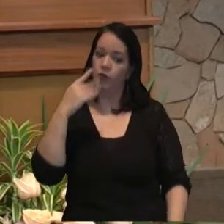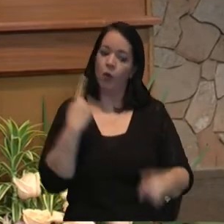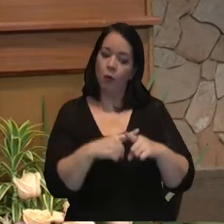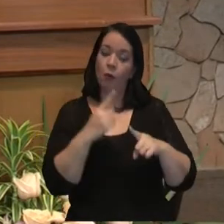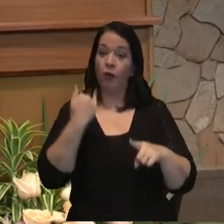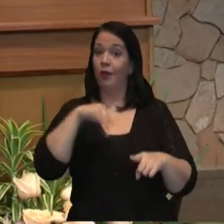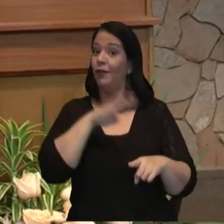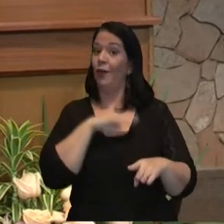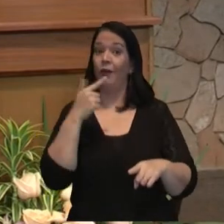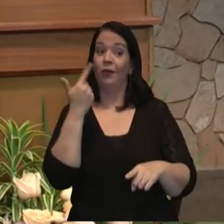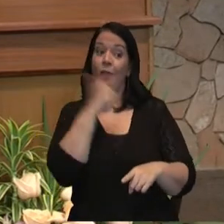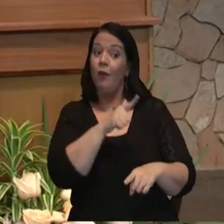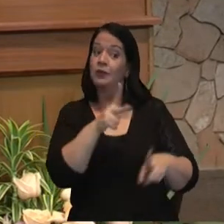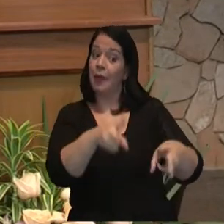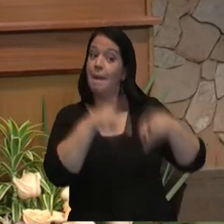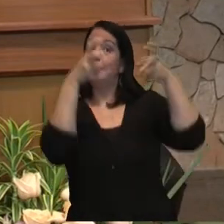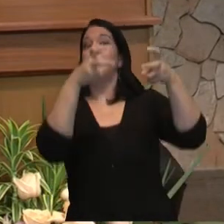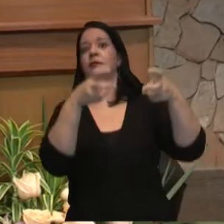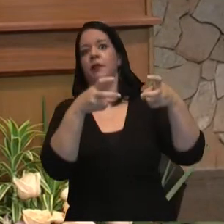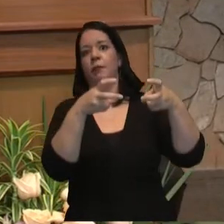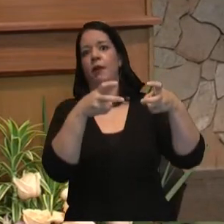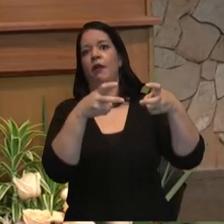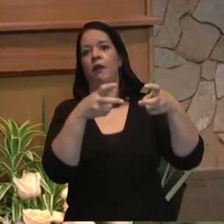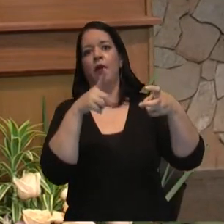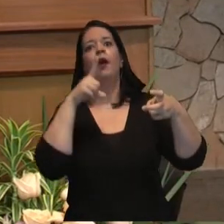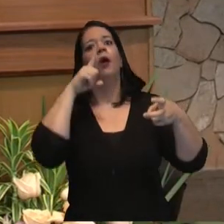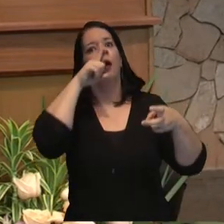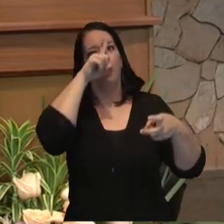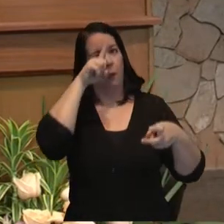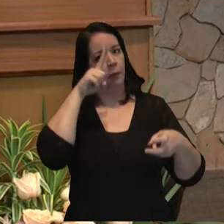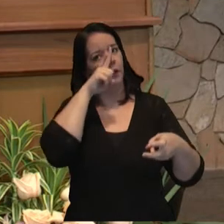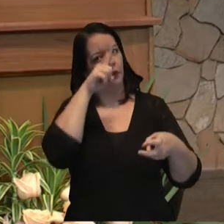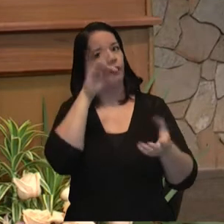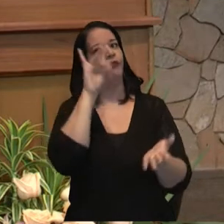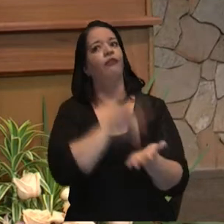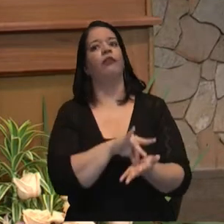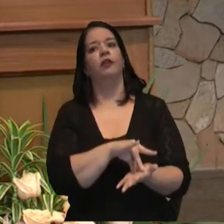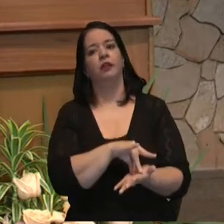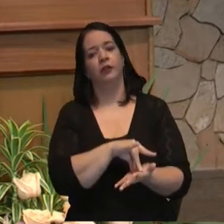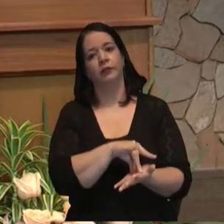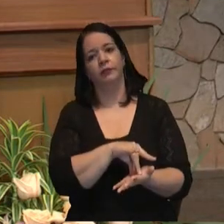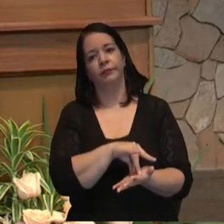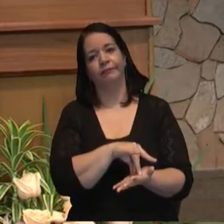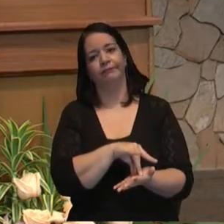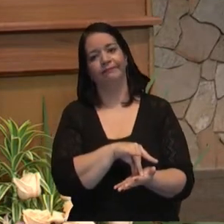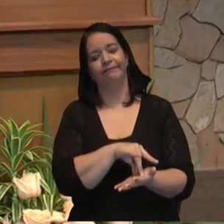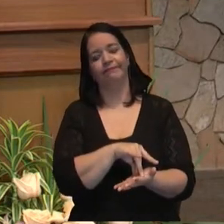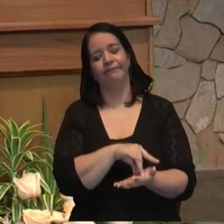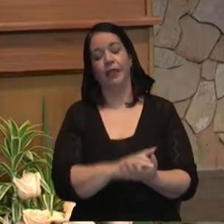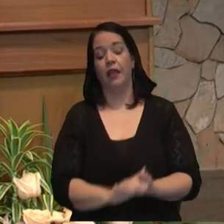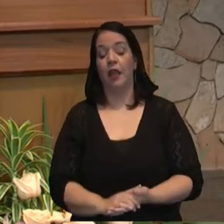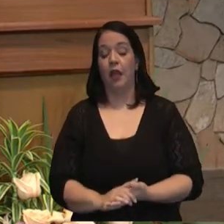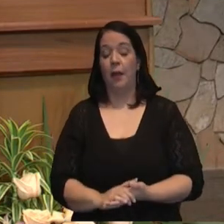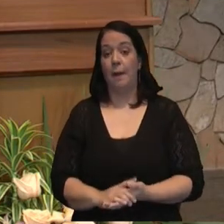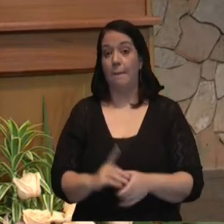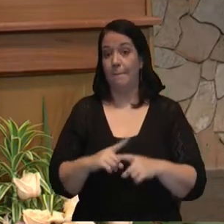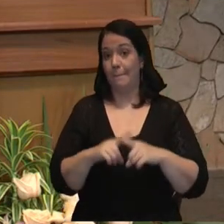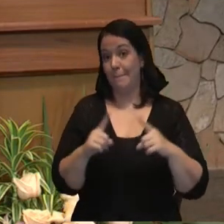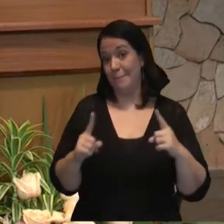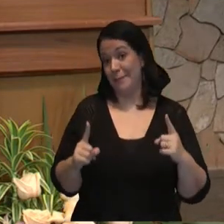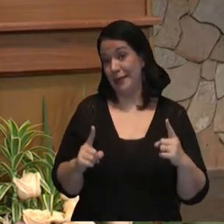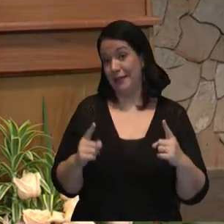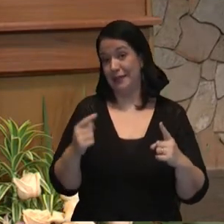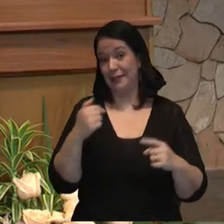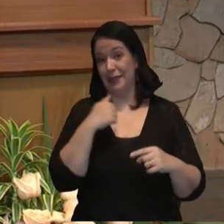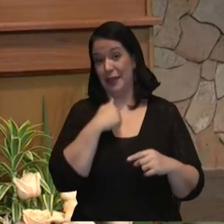perspectiva incorreta, visão incorreta. Mas sabe o que aconteceu? Eu falei para ele: deixa eu descer